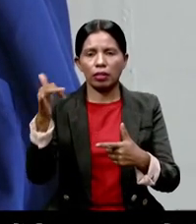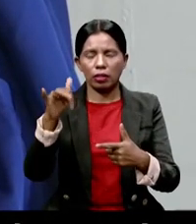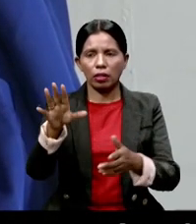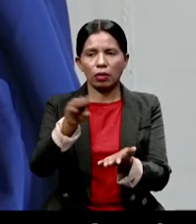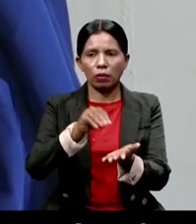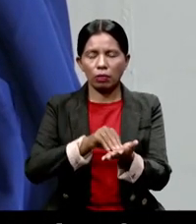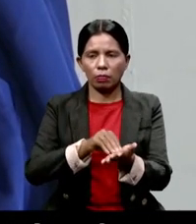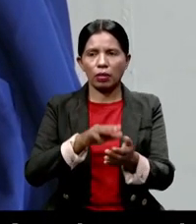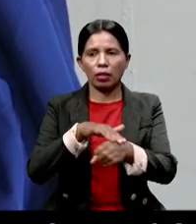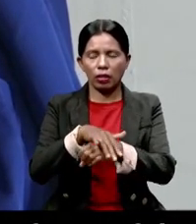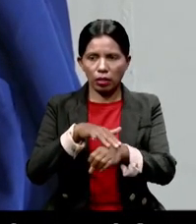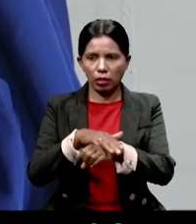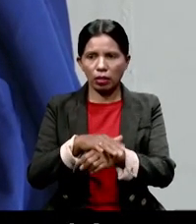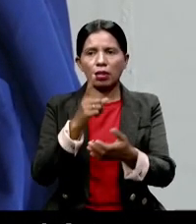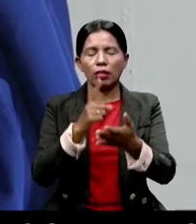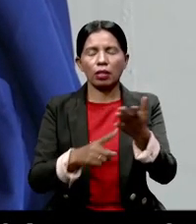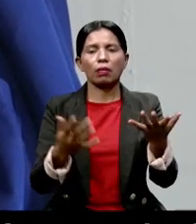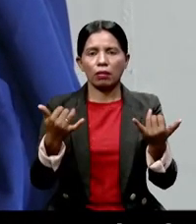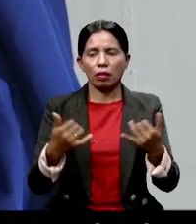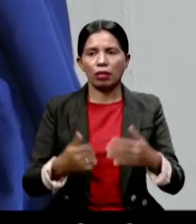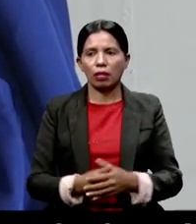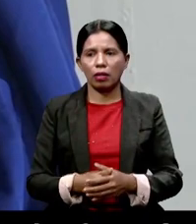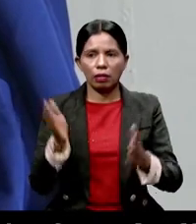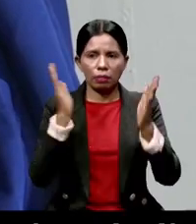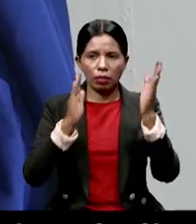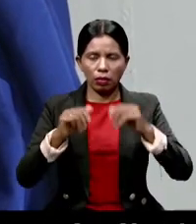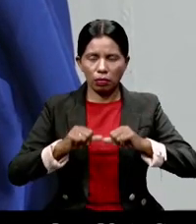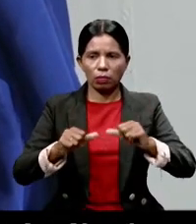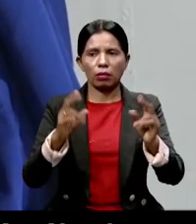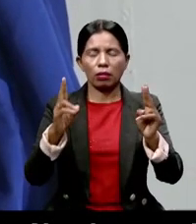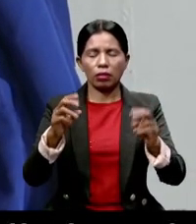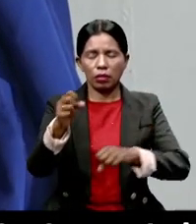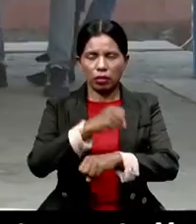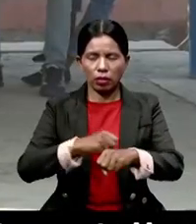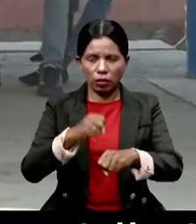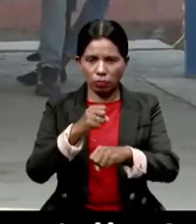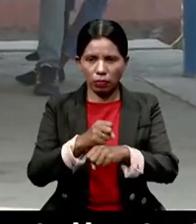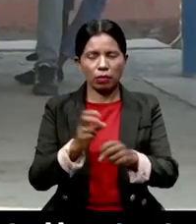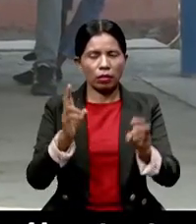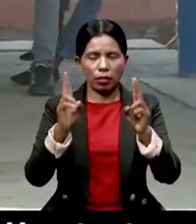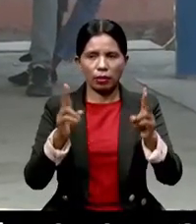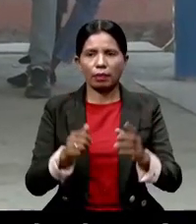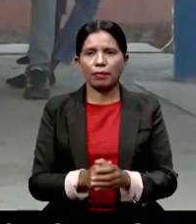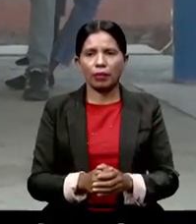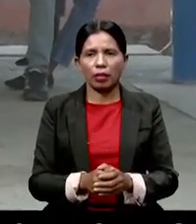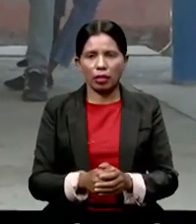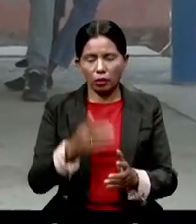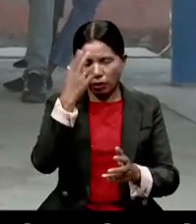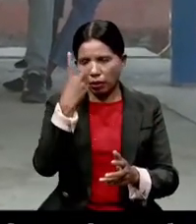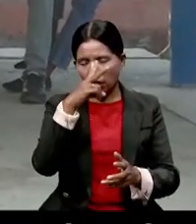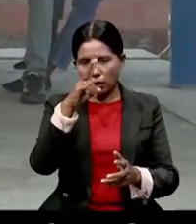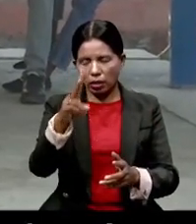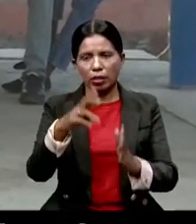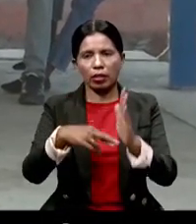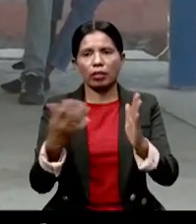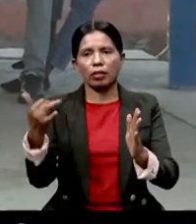lian inglês sai de agora acontece Malásia avançado Singapur avançado no sai ita la hareba referência ser ne